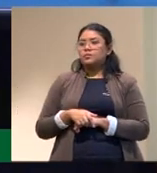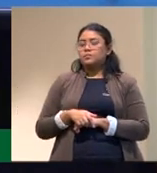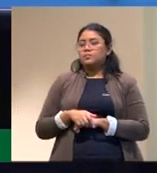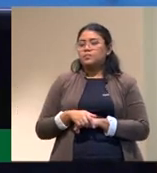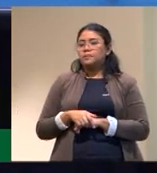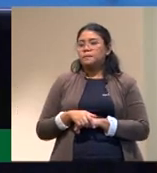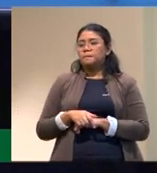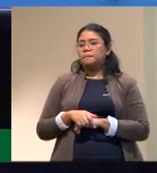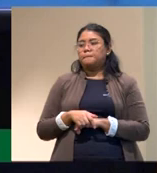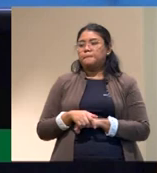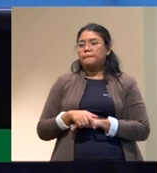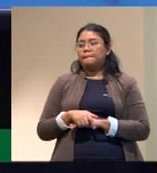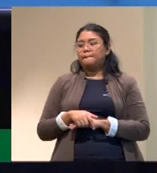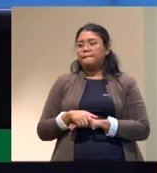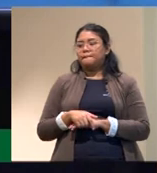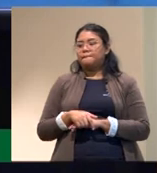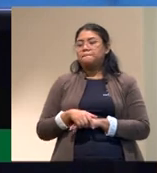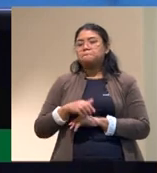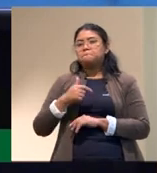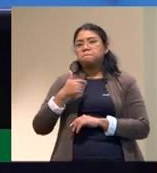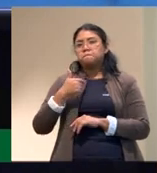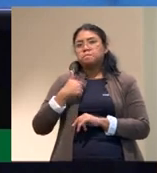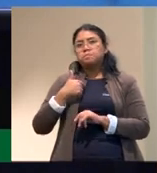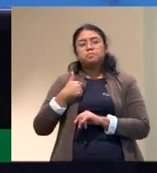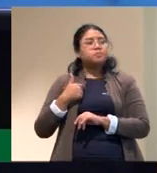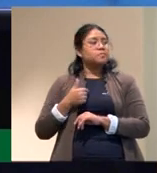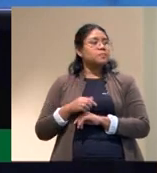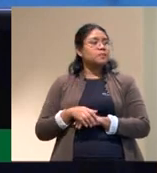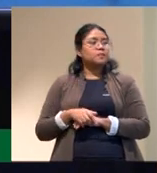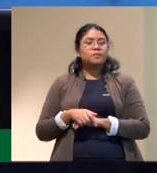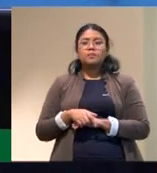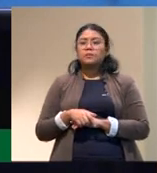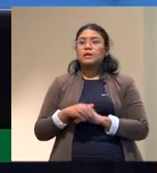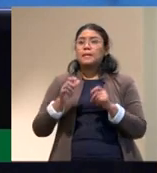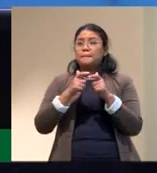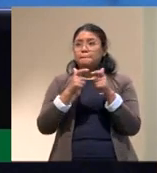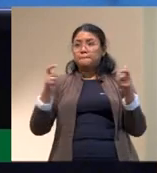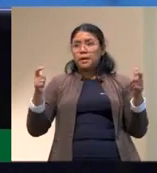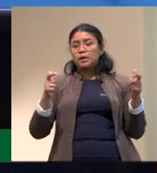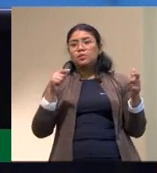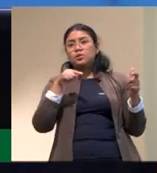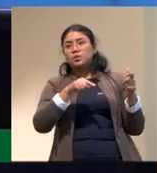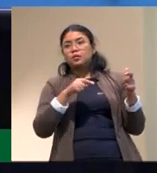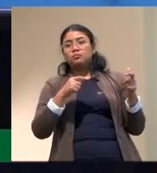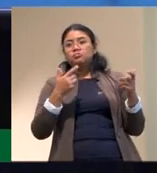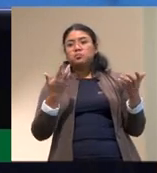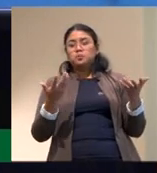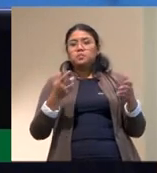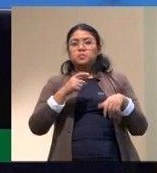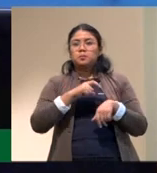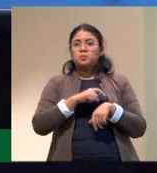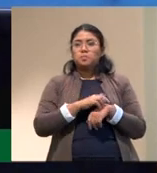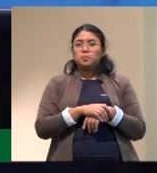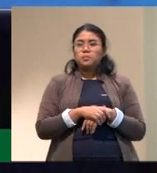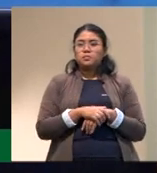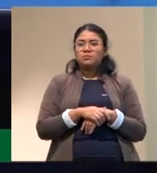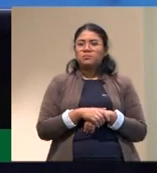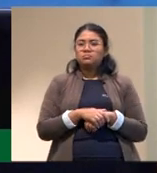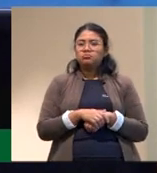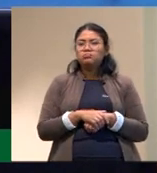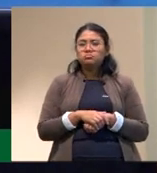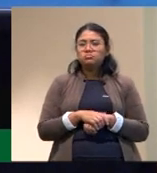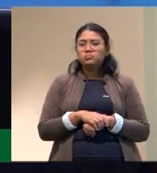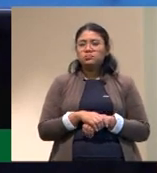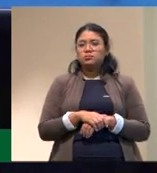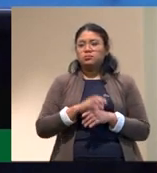2021. E eu digo para vocês que a maioria deles foi produzido em gabinete, digamos assim.